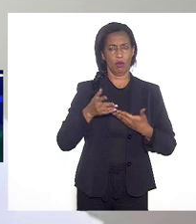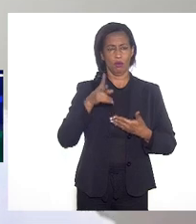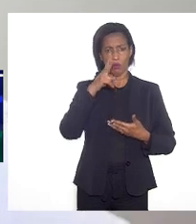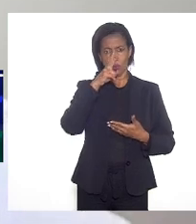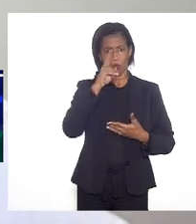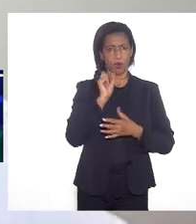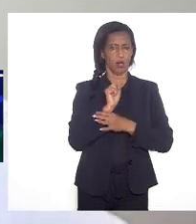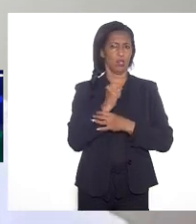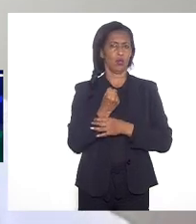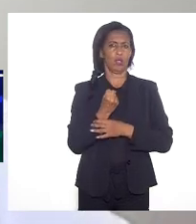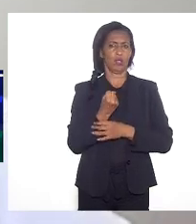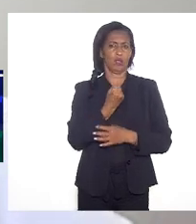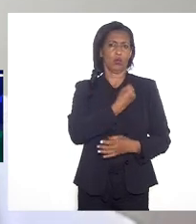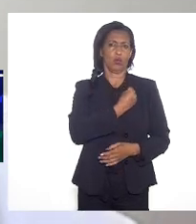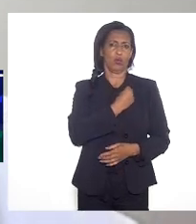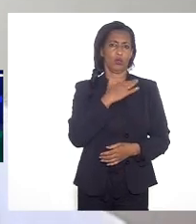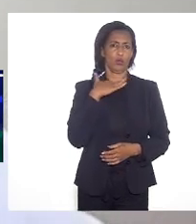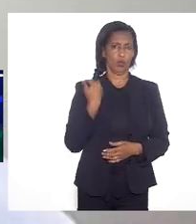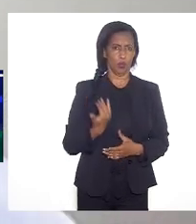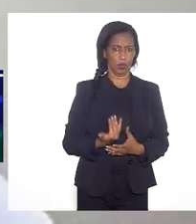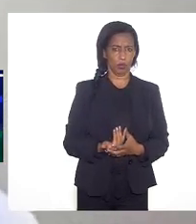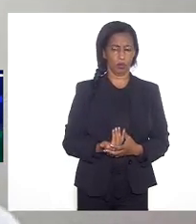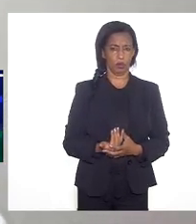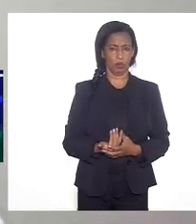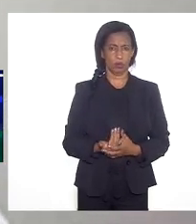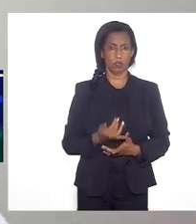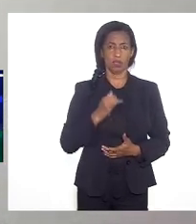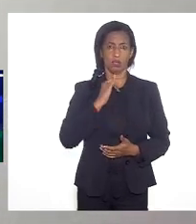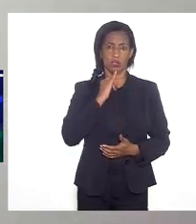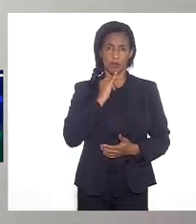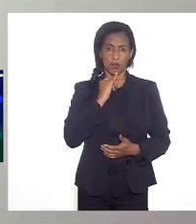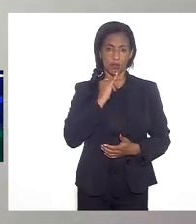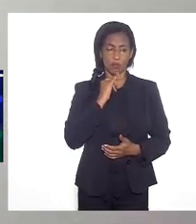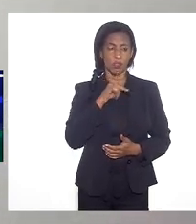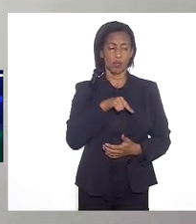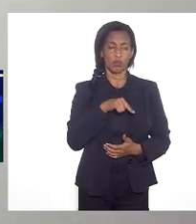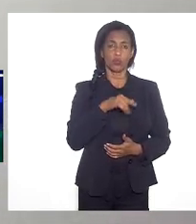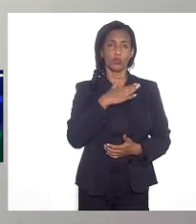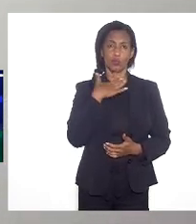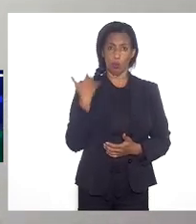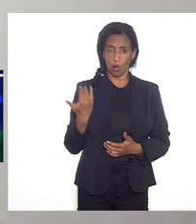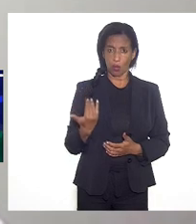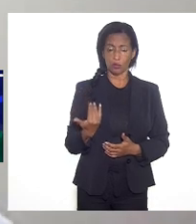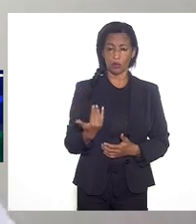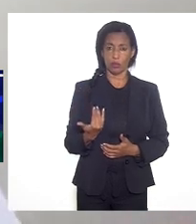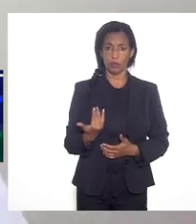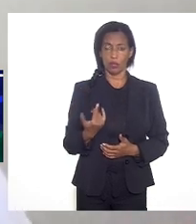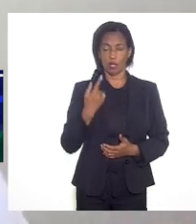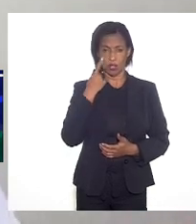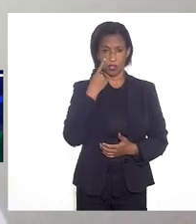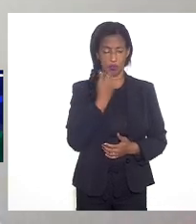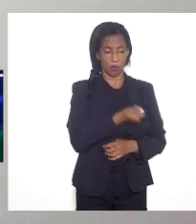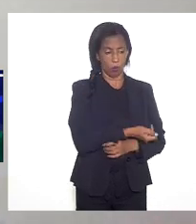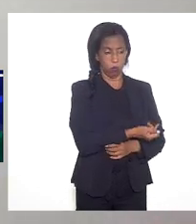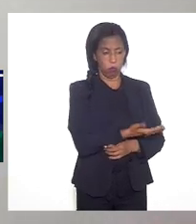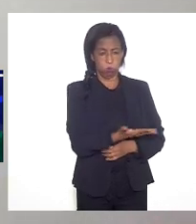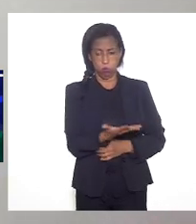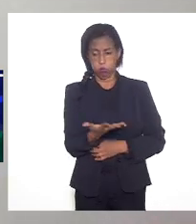de mortos. E, infelizmente, no meio desses mortos, né, a gente vê,